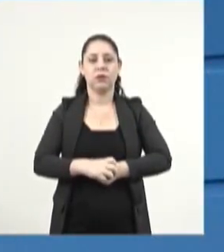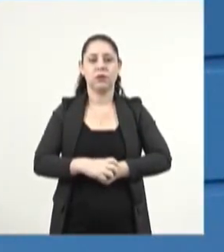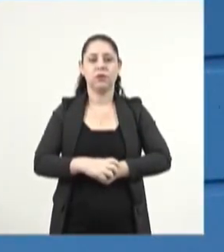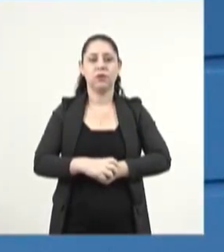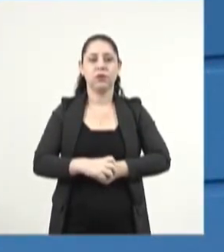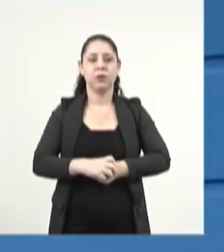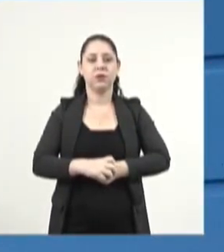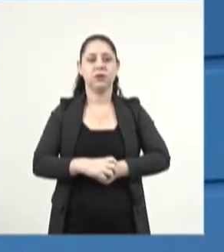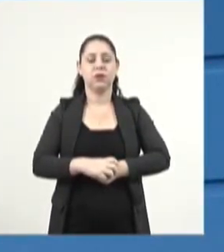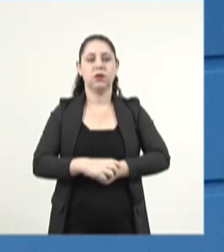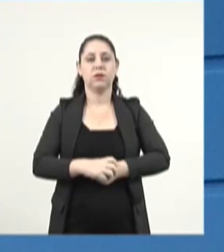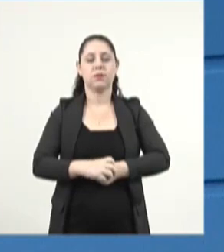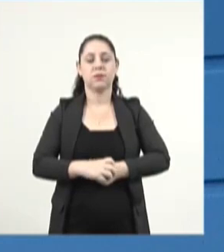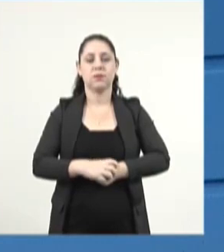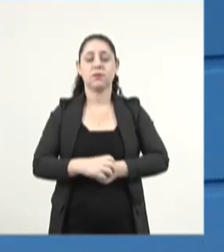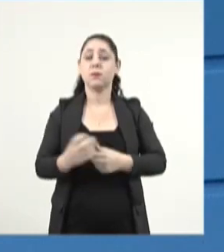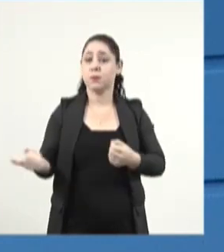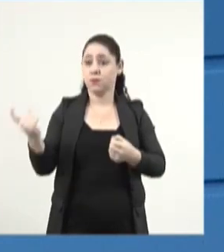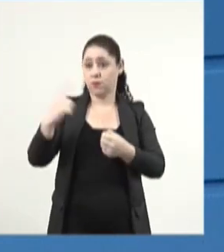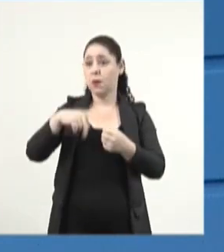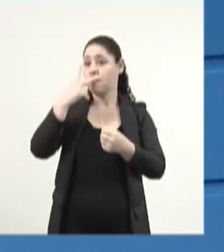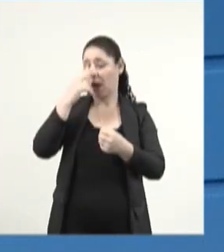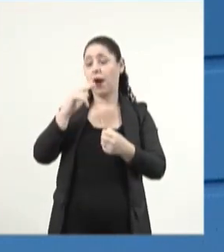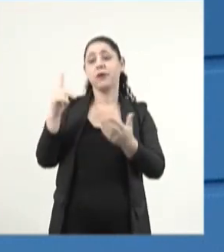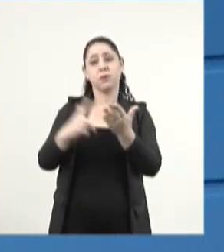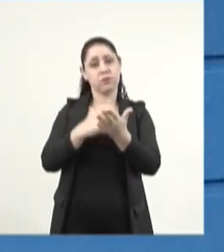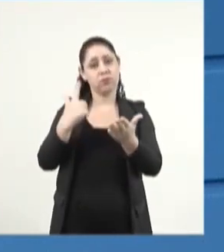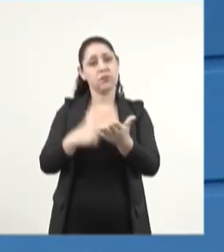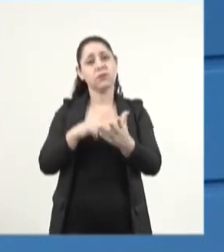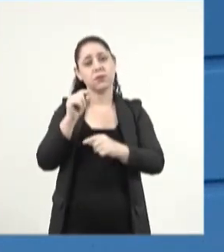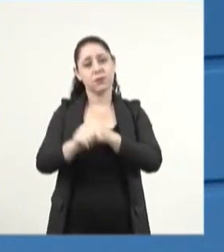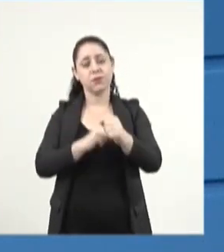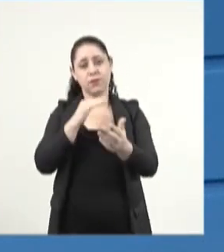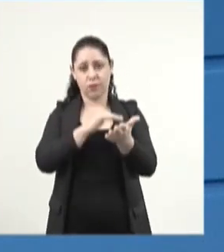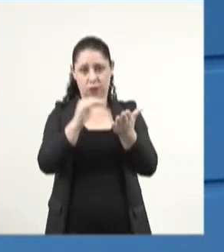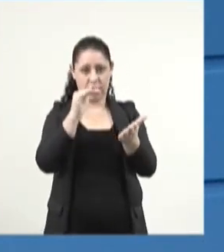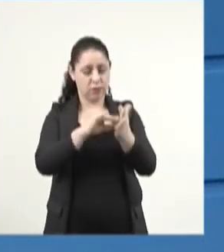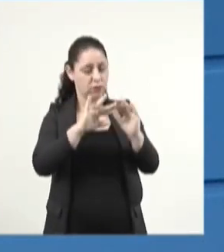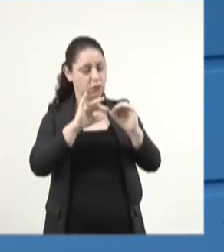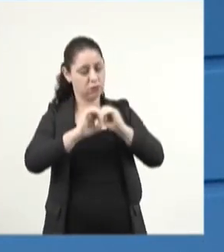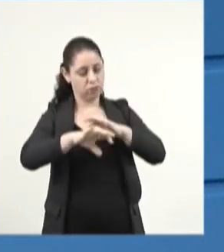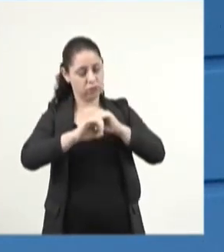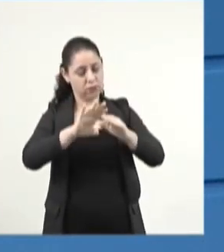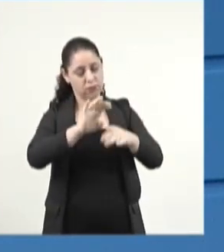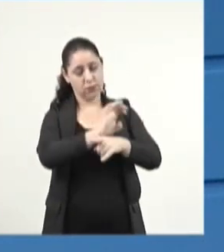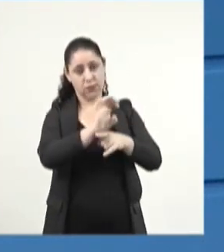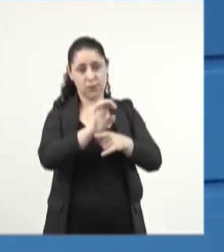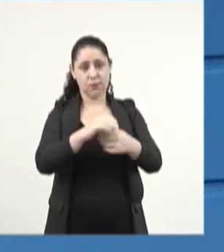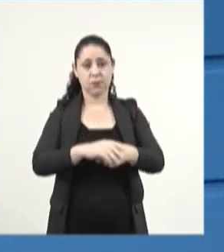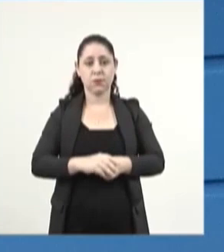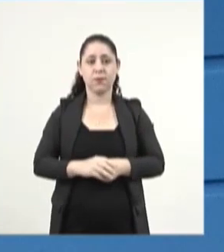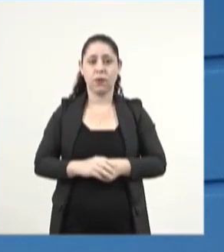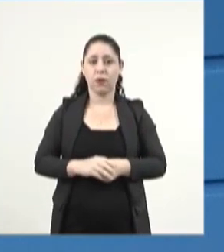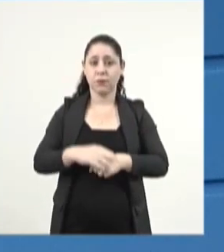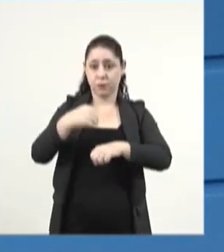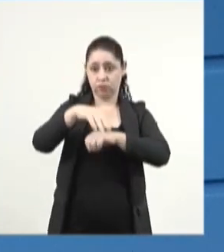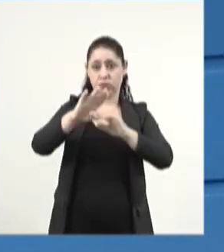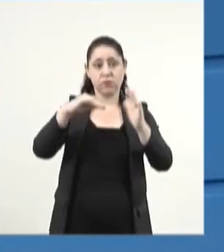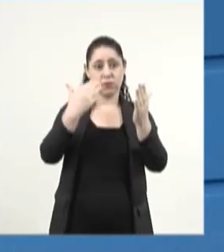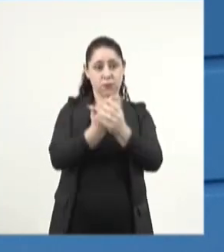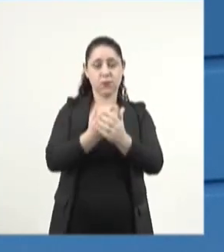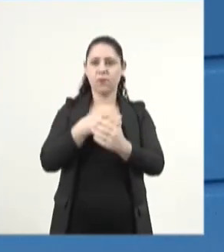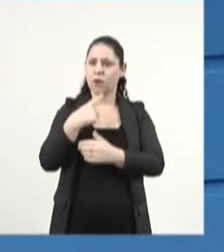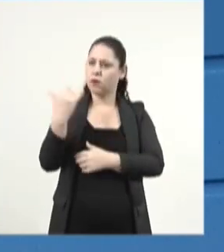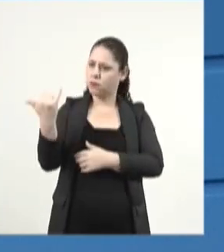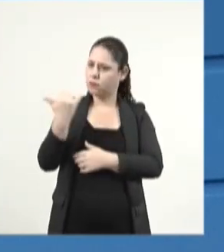noticiando a questão da devolução dos livros por parte da Secretaria Estadual da Educação para as escolas.